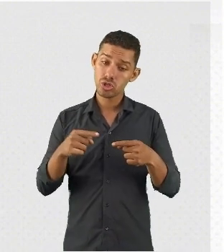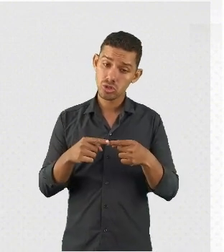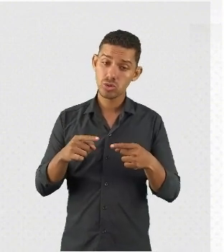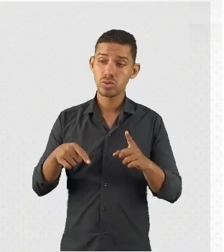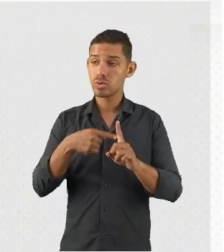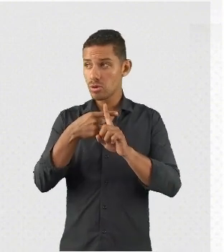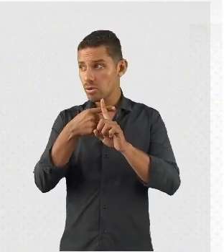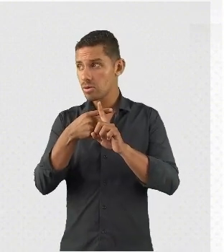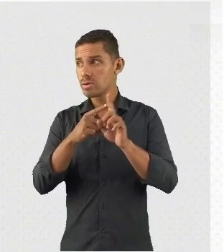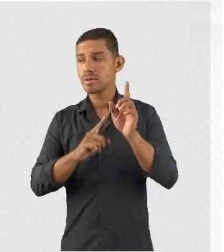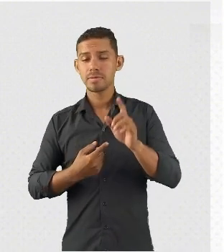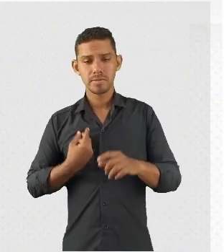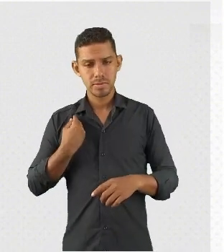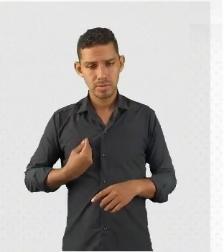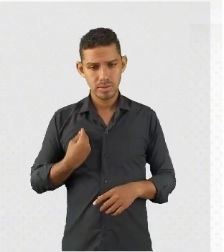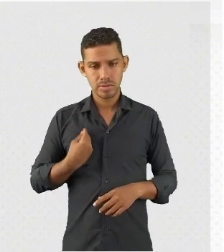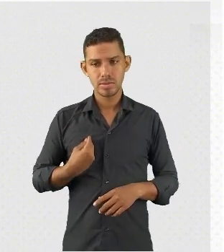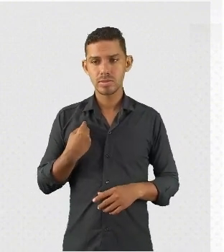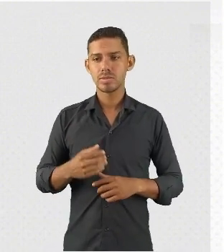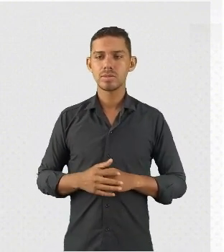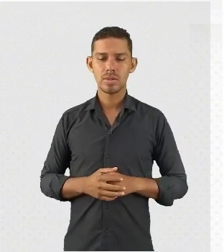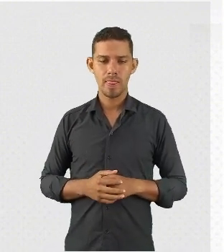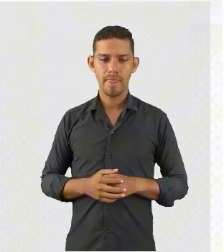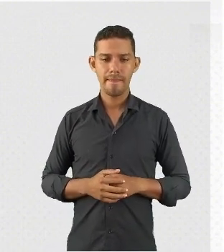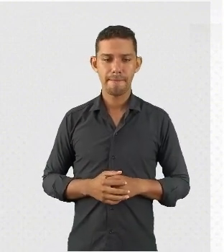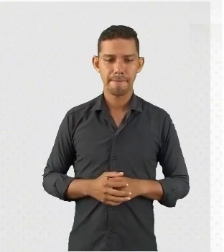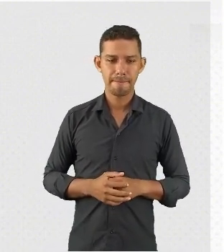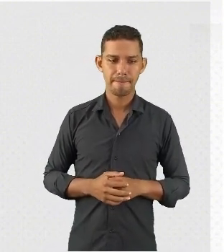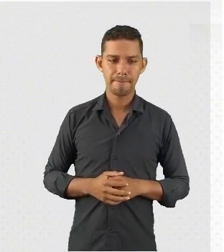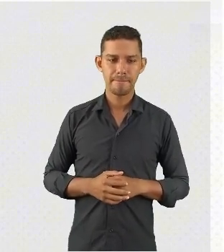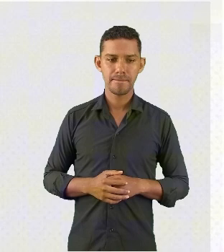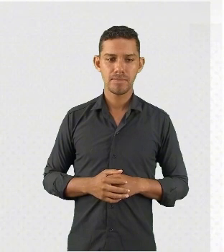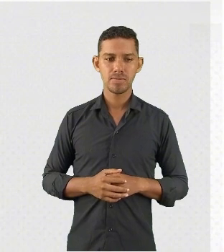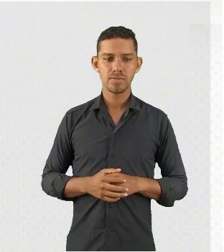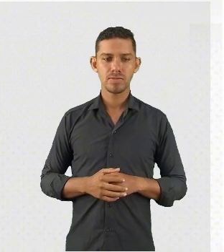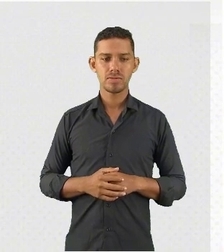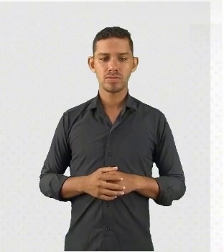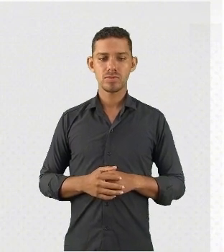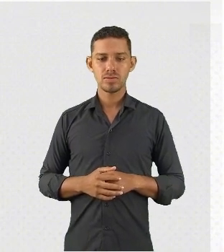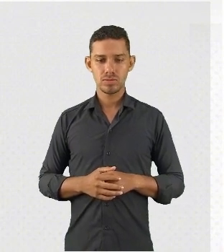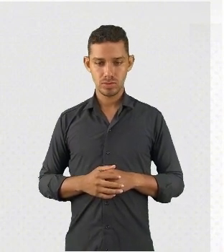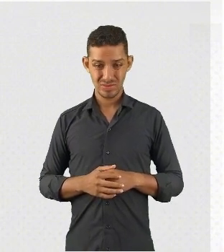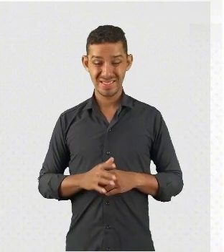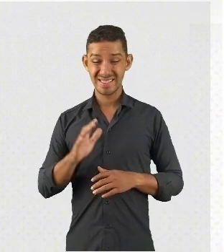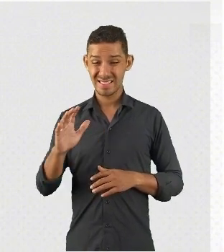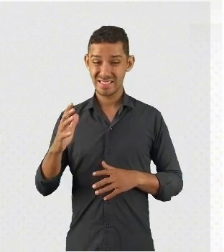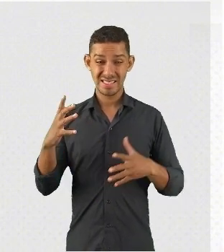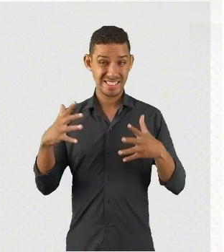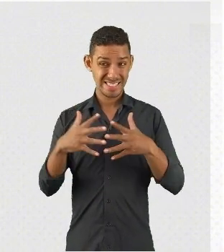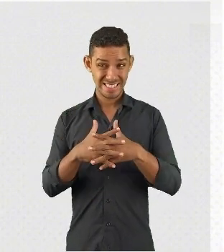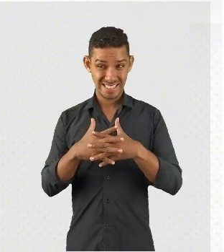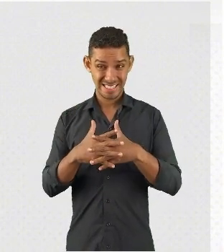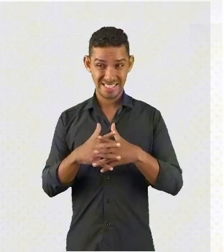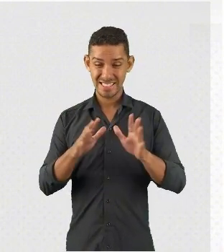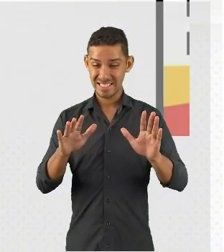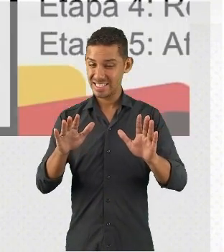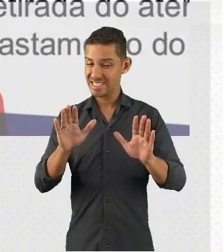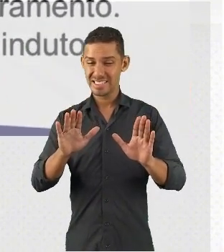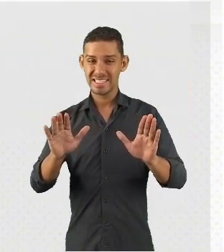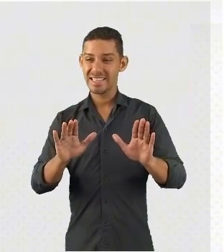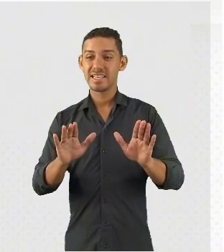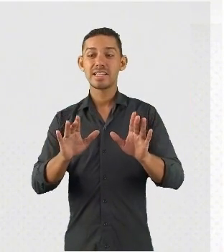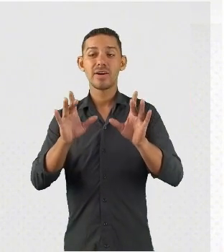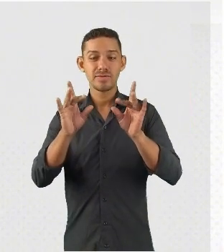corpo indutor. Tá uma confusão grande, né, gente? Não, mas é só a descrição de tudo que eu vou explicar daqui a